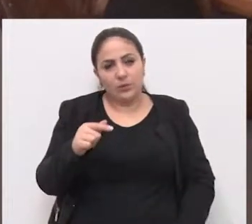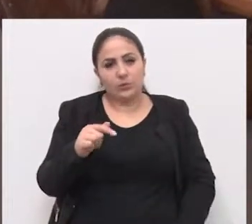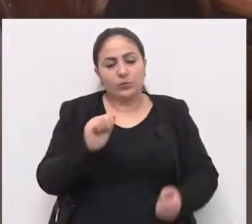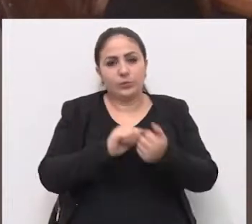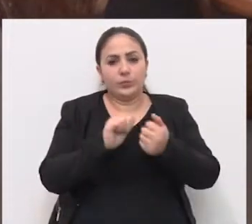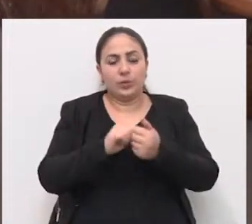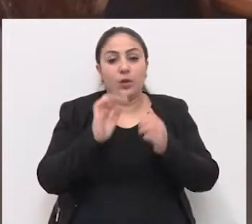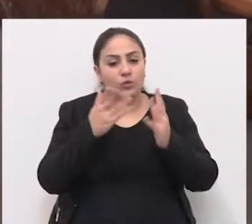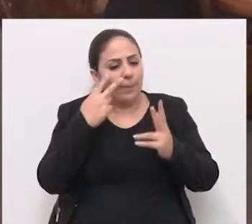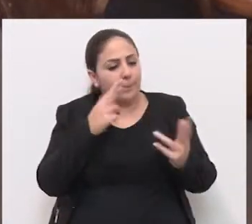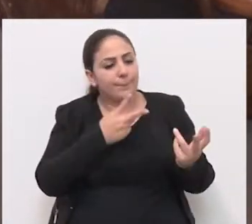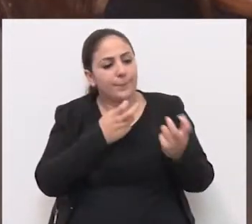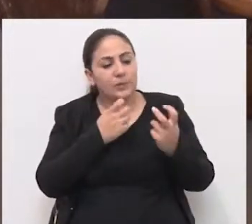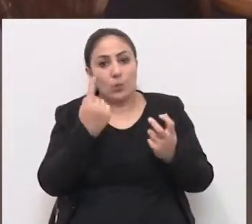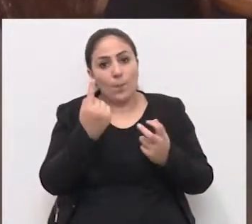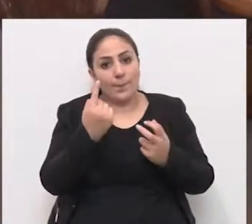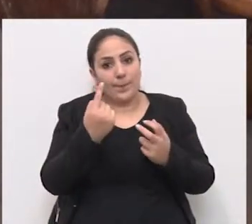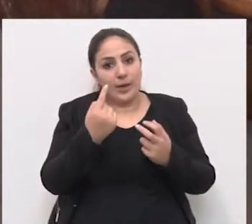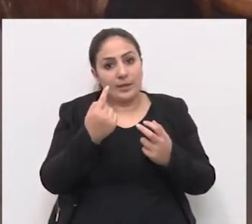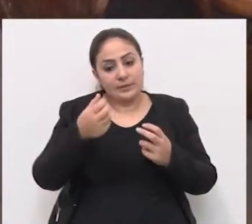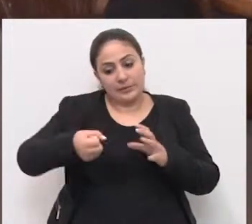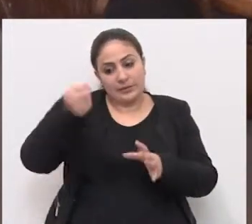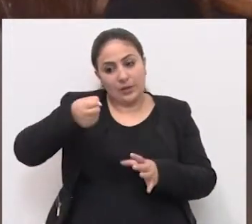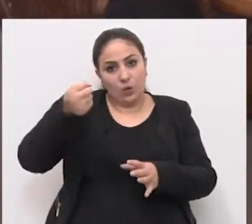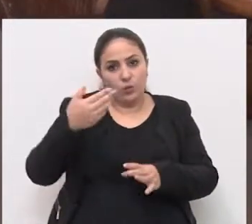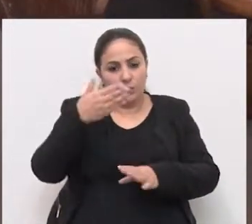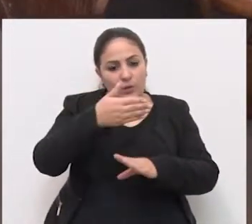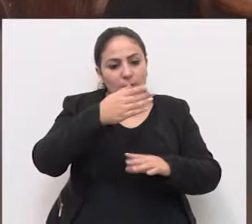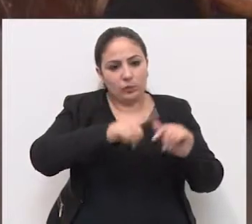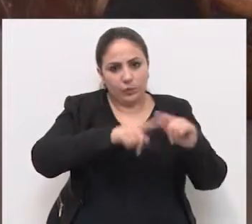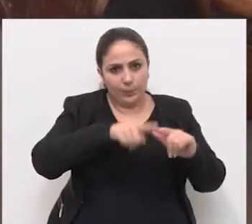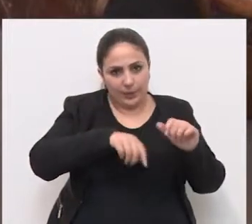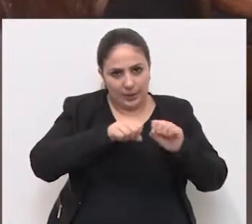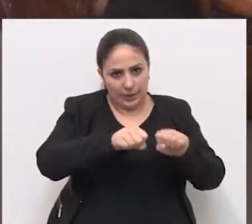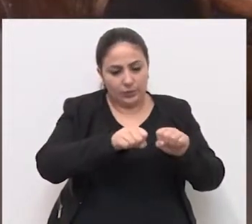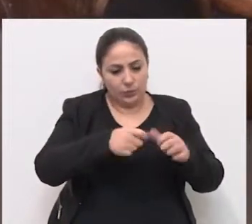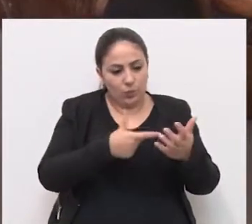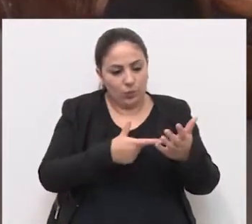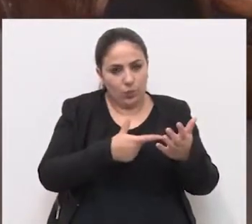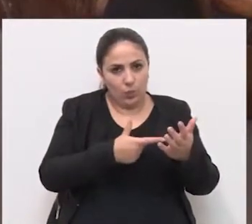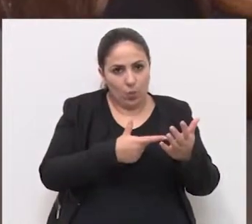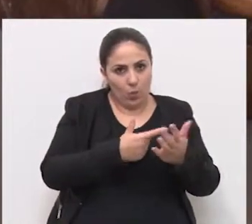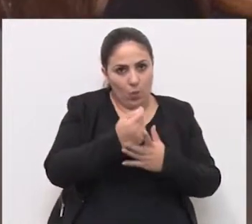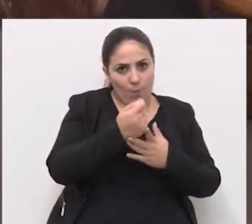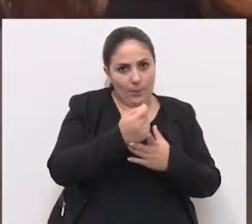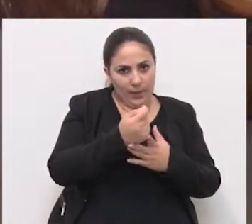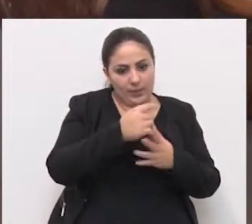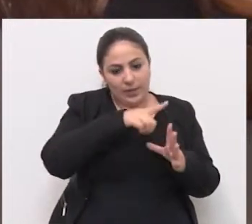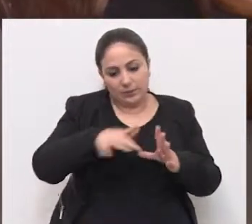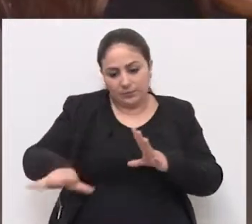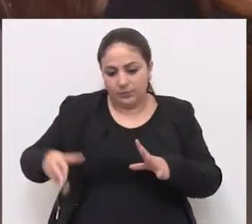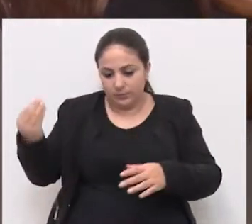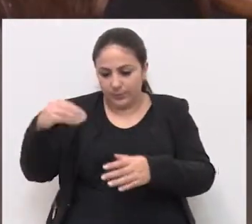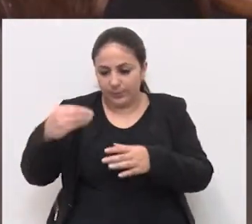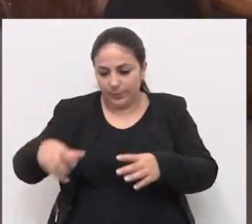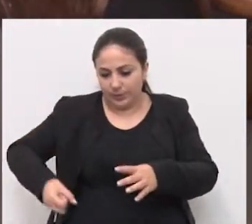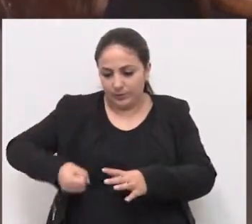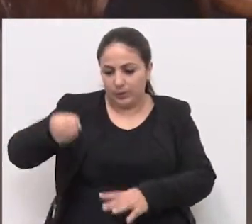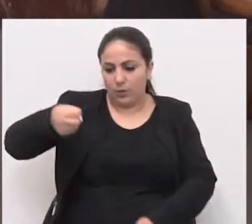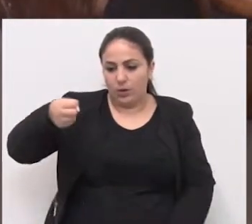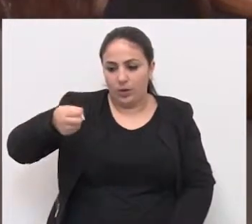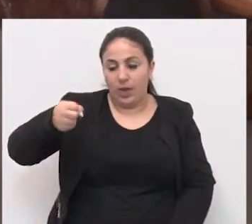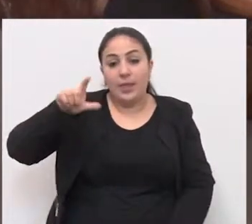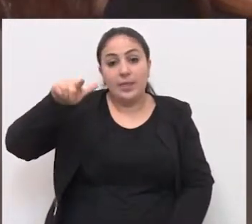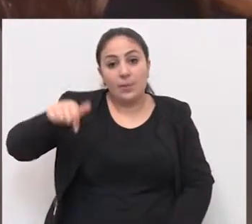das Nações Unidas já identificou que uma sacola, no momento que tu vai no supermercado, adquire essa sacola e